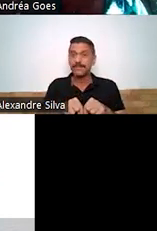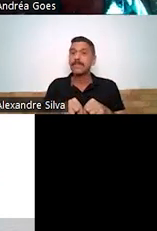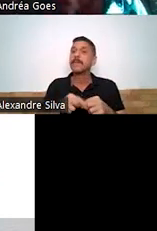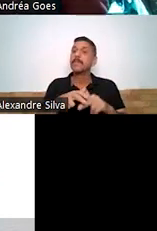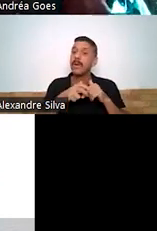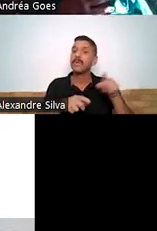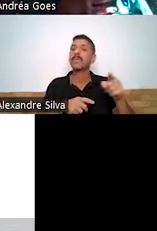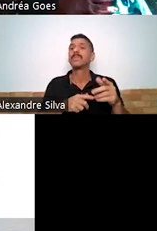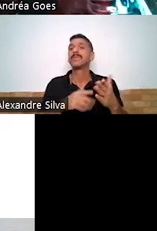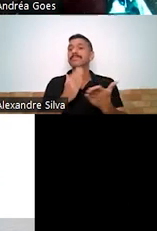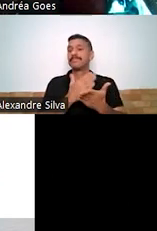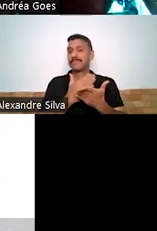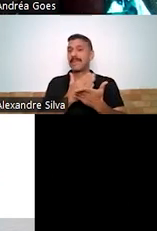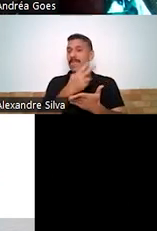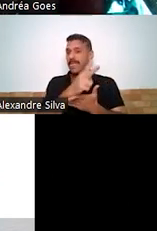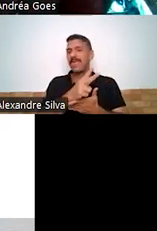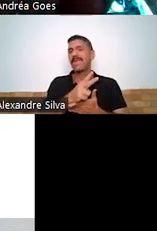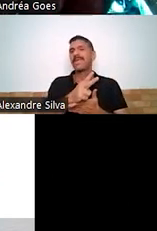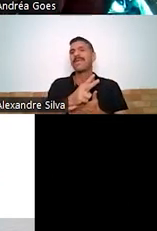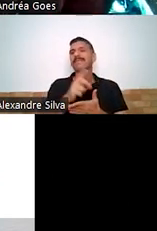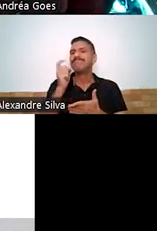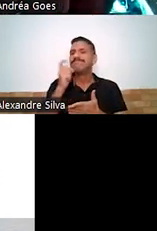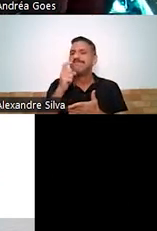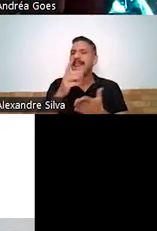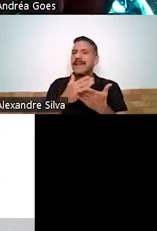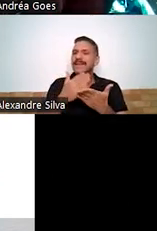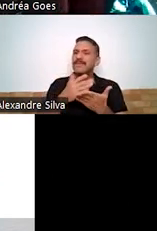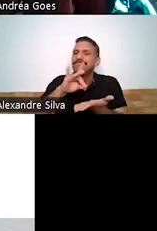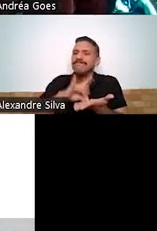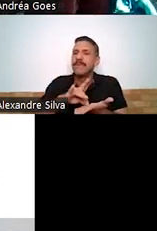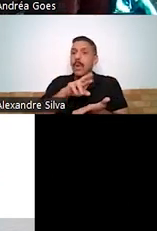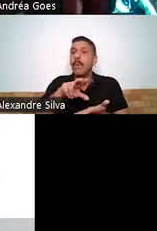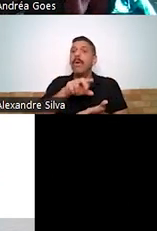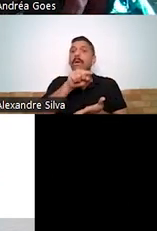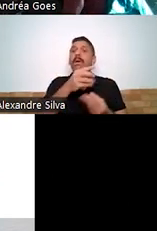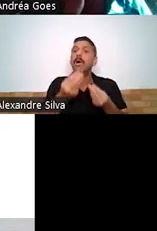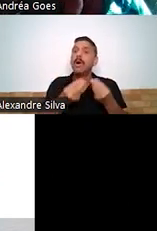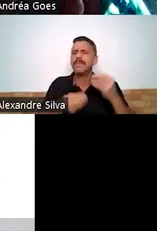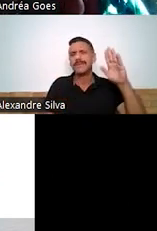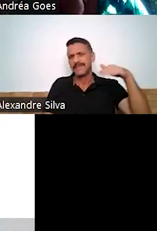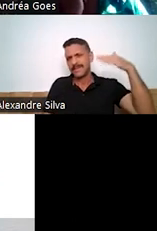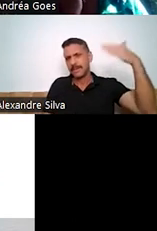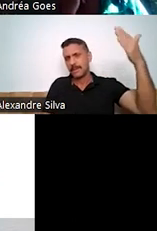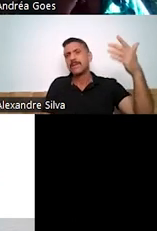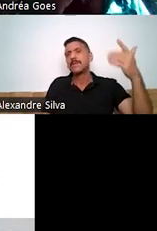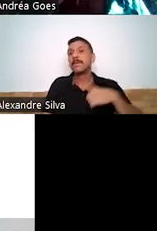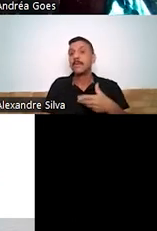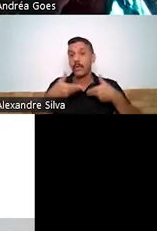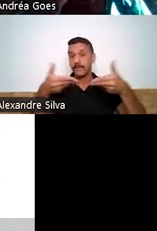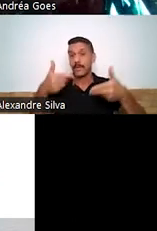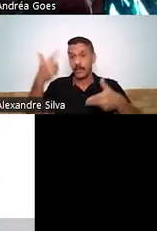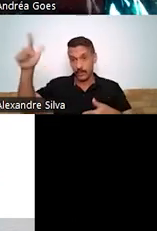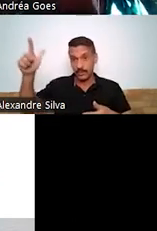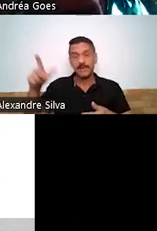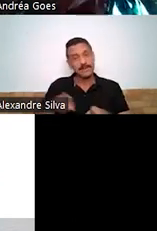dessas obras de ficção científica. Mas era só para mostrar para vocês, isso fica para uma outra, se o Danilo me convidar para uma próxima e